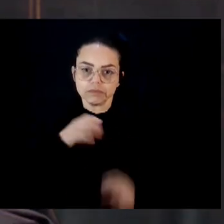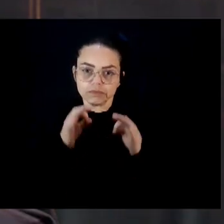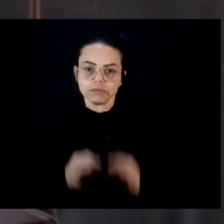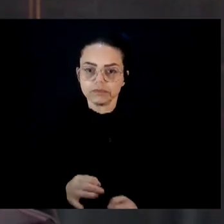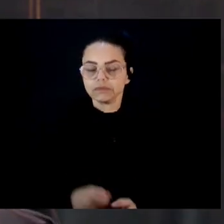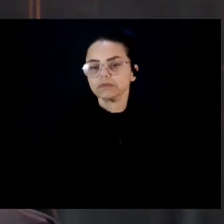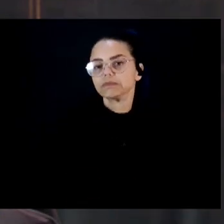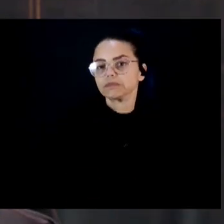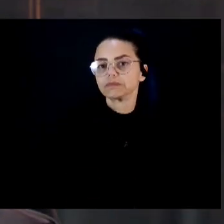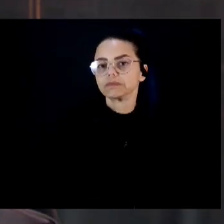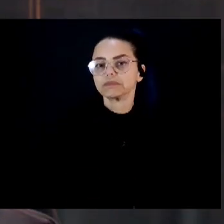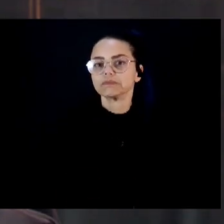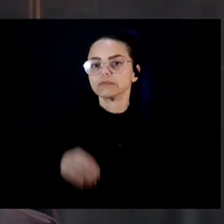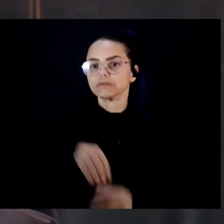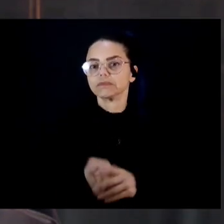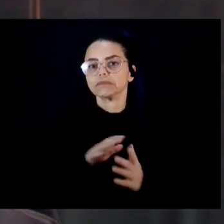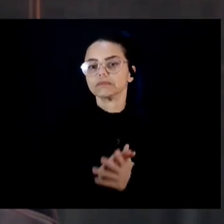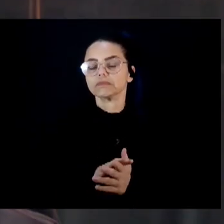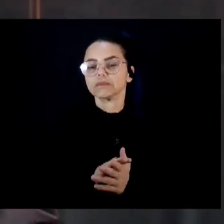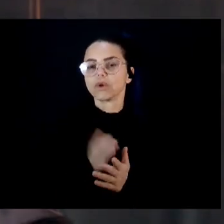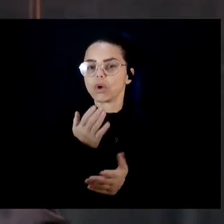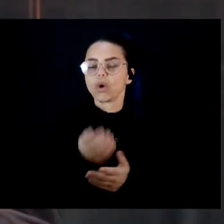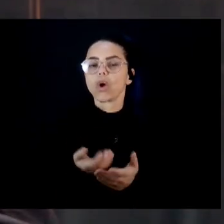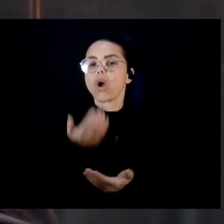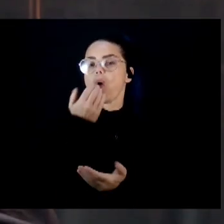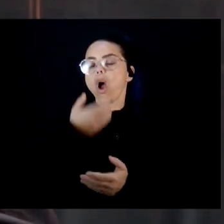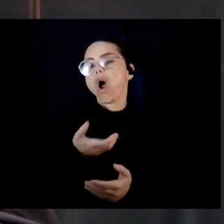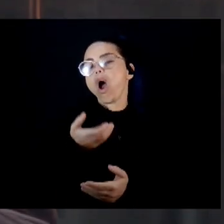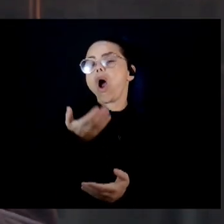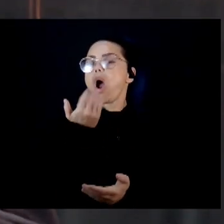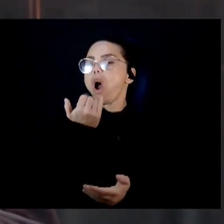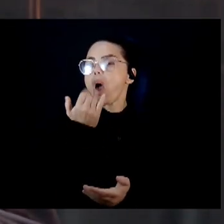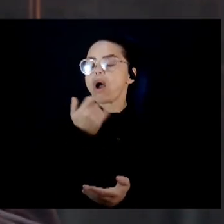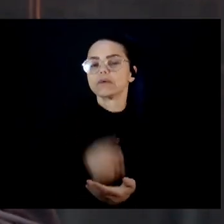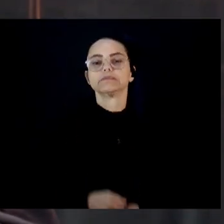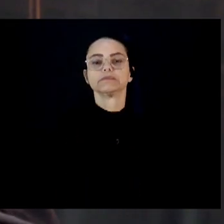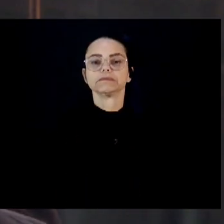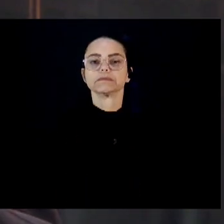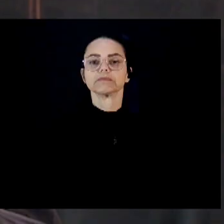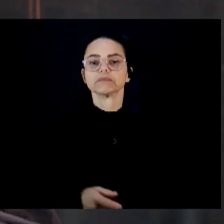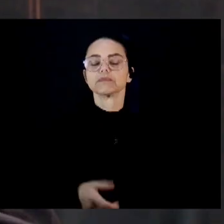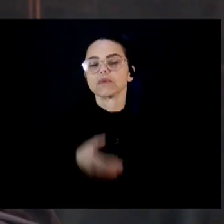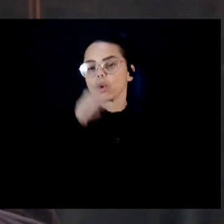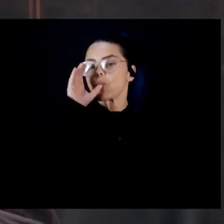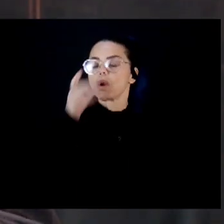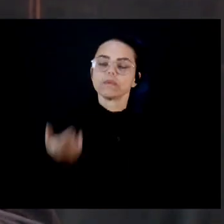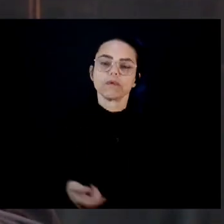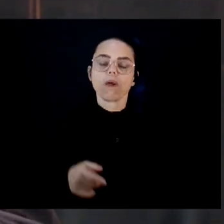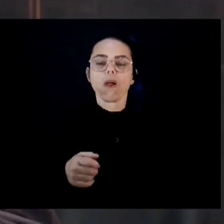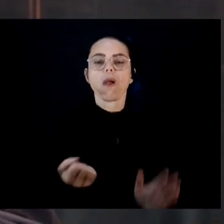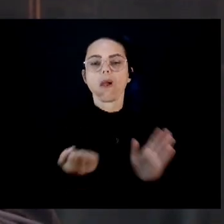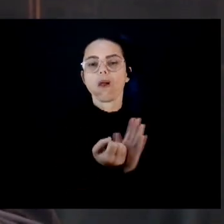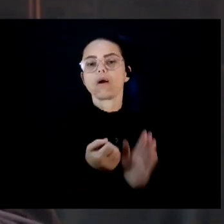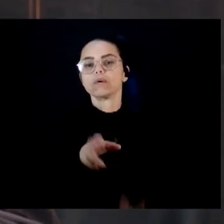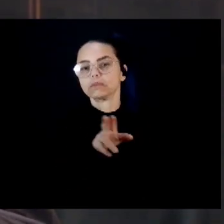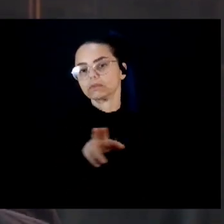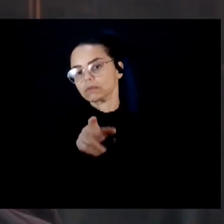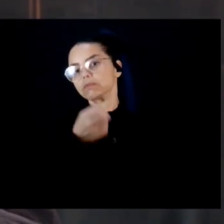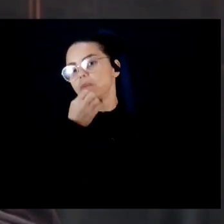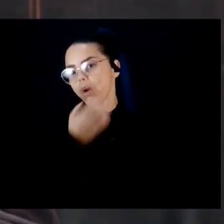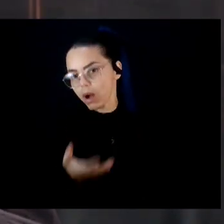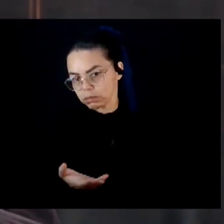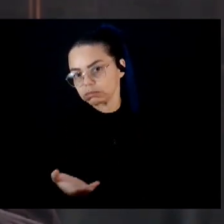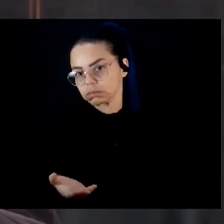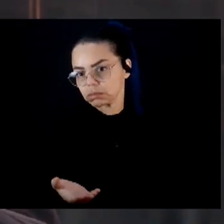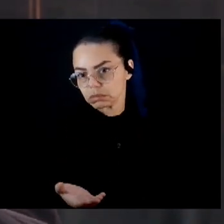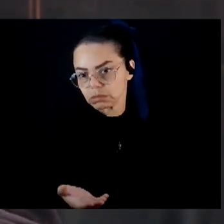coloca dentro do nosso organismo, né? Então, fazer uma pesquisa se a marca que você usa realmente é uma marca que